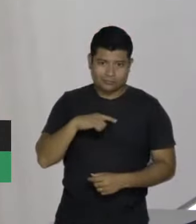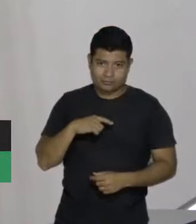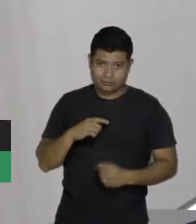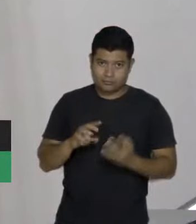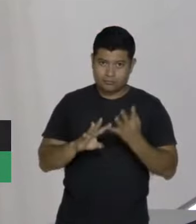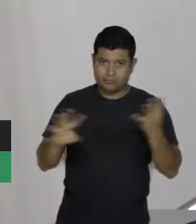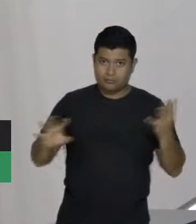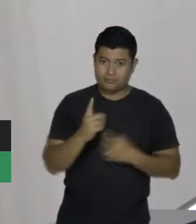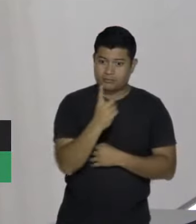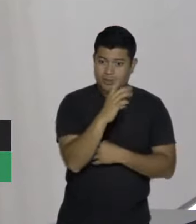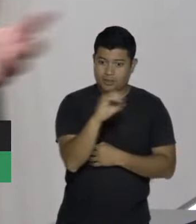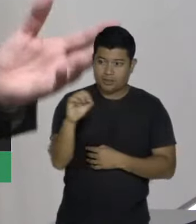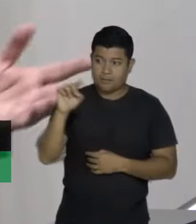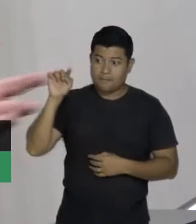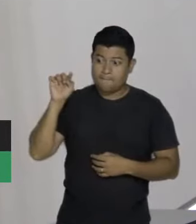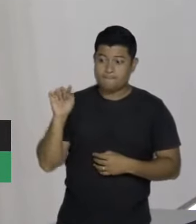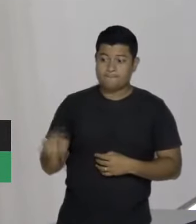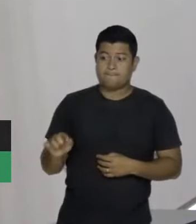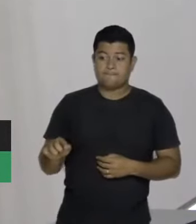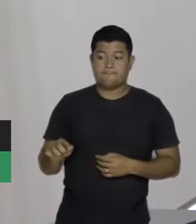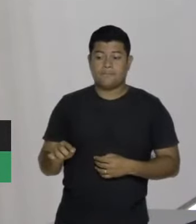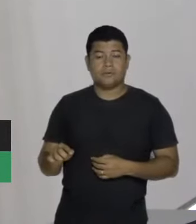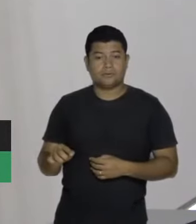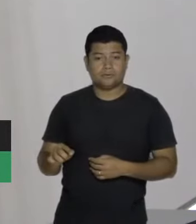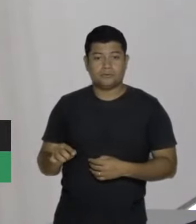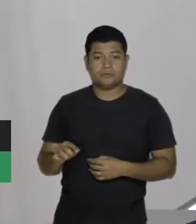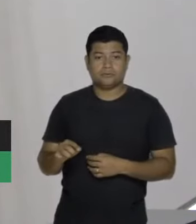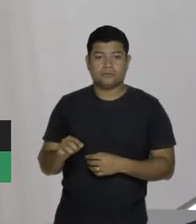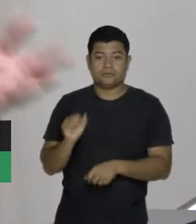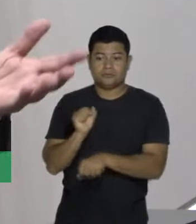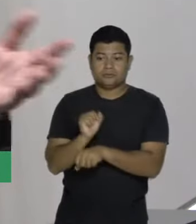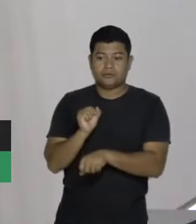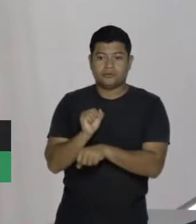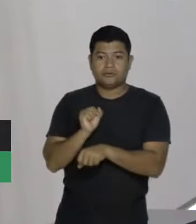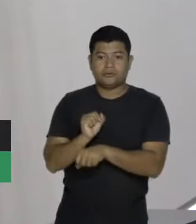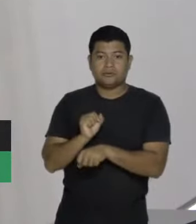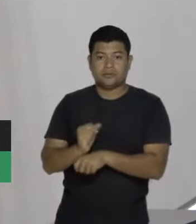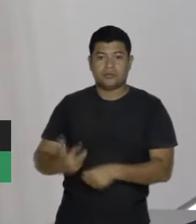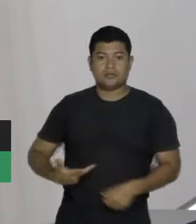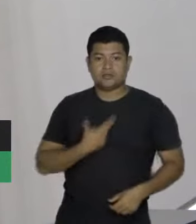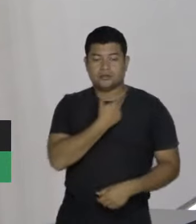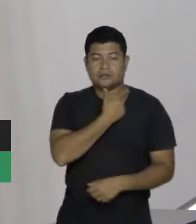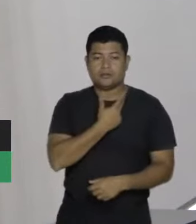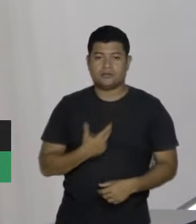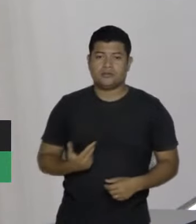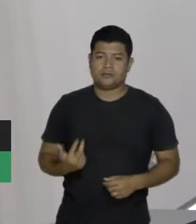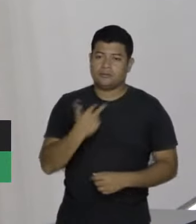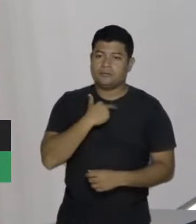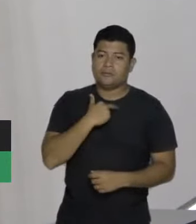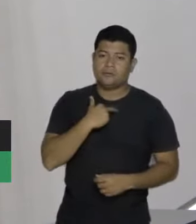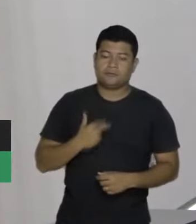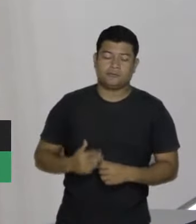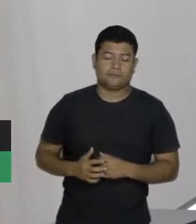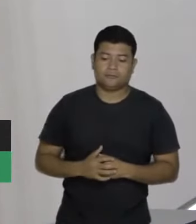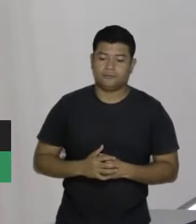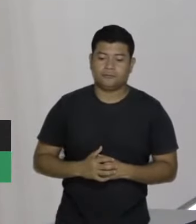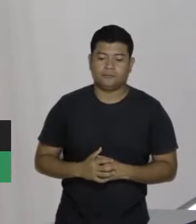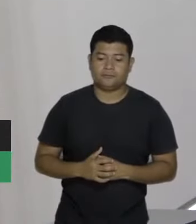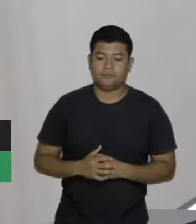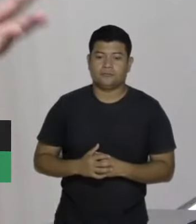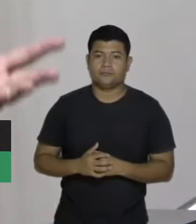100 mil cirurgias de cidadãos aguardando na fila. Isso não pode